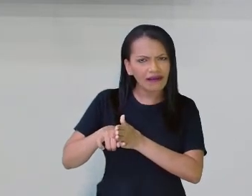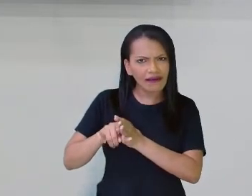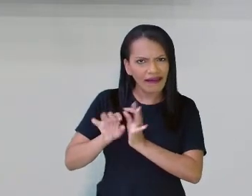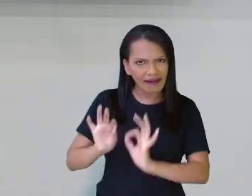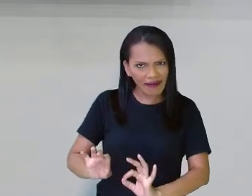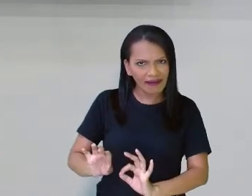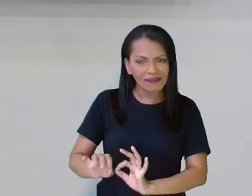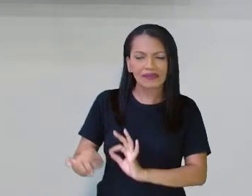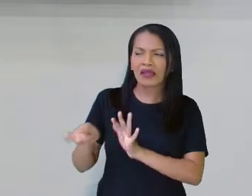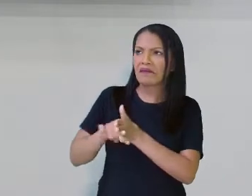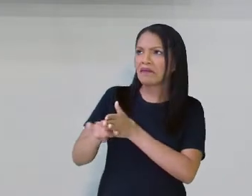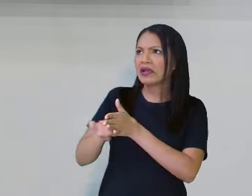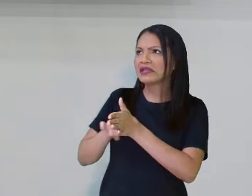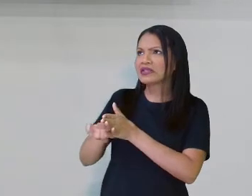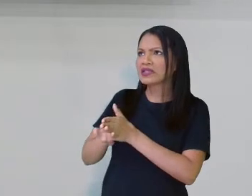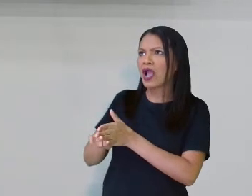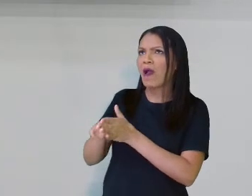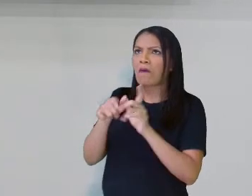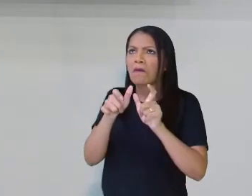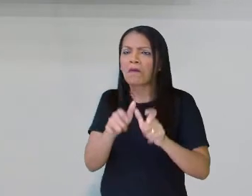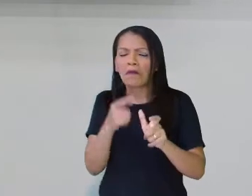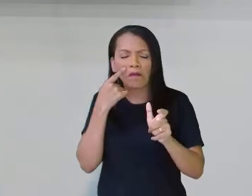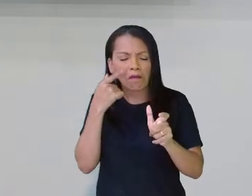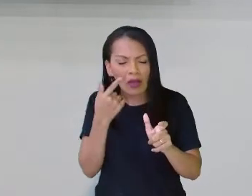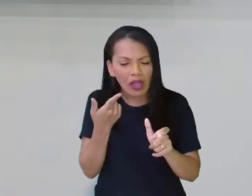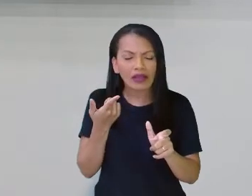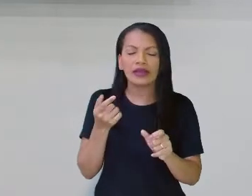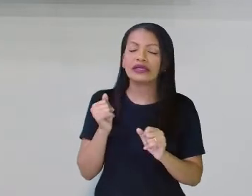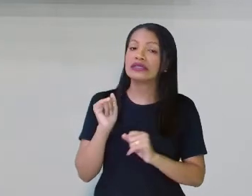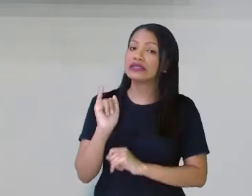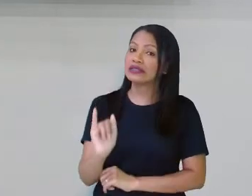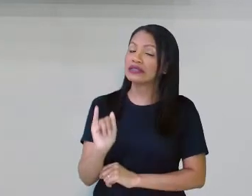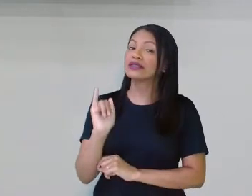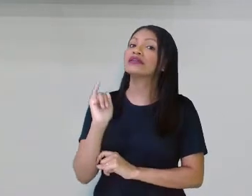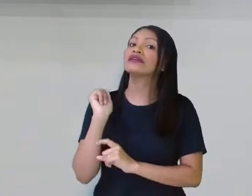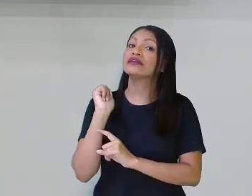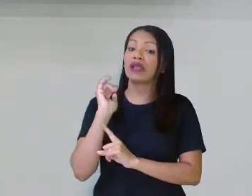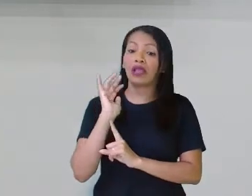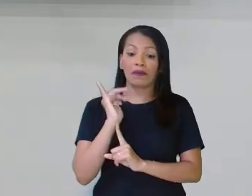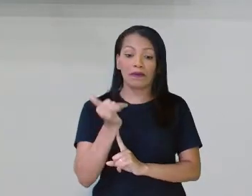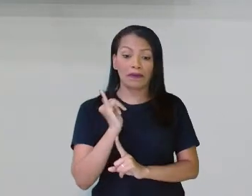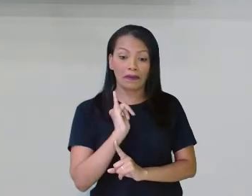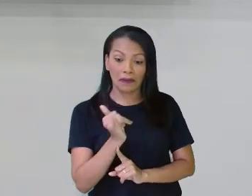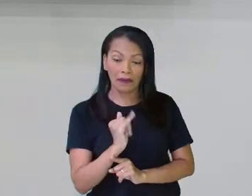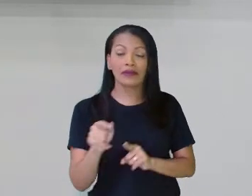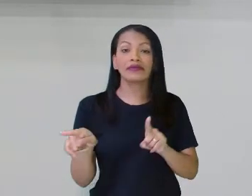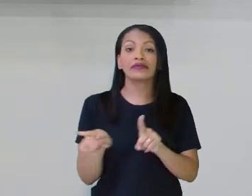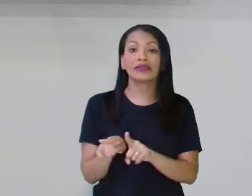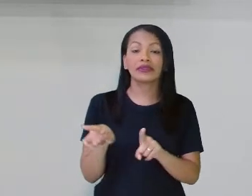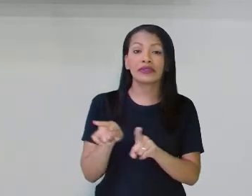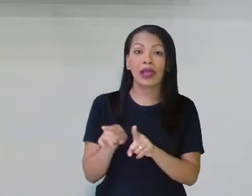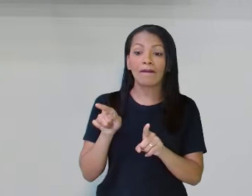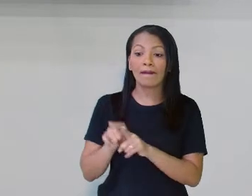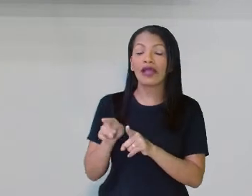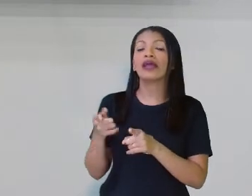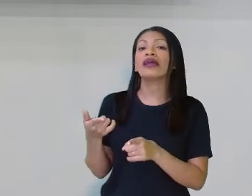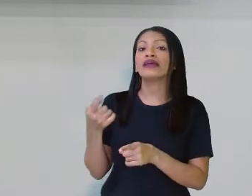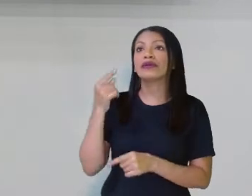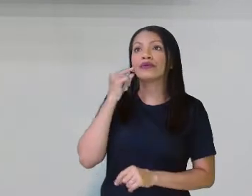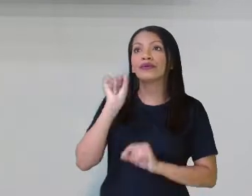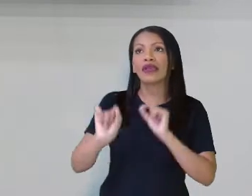pesquisar alguma fonte? Se a gente fosse escrever uma fábula, se a gente fosse escrever uma lenda, não é? A gente